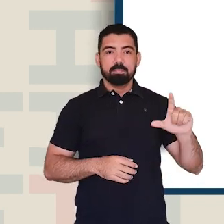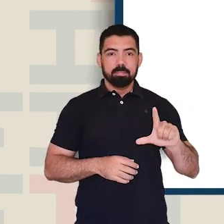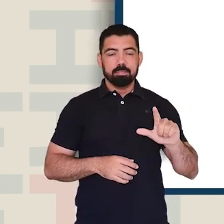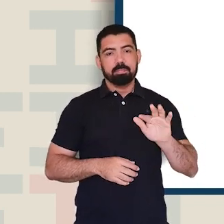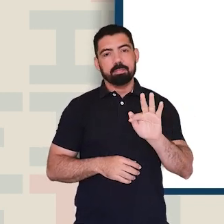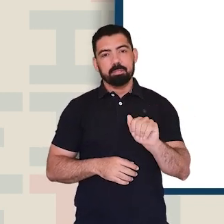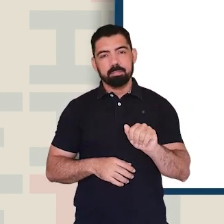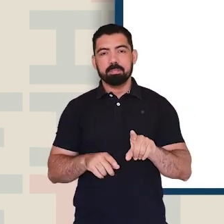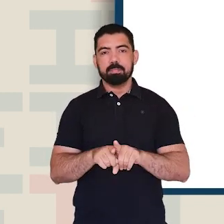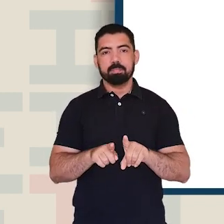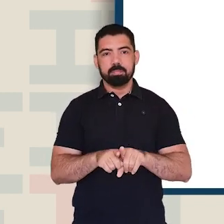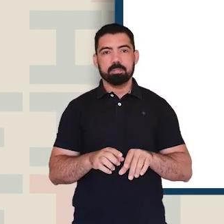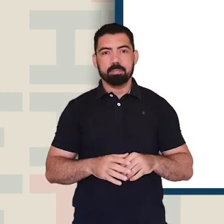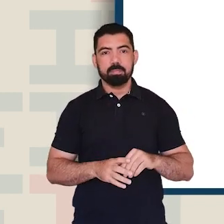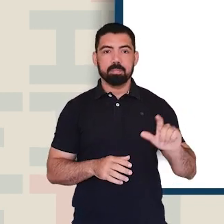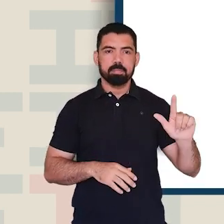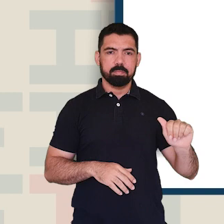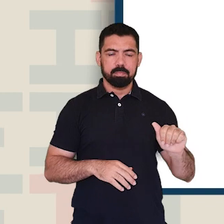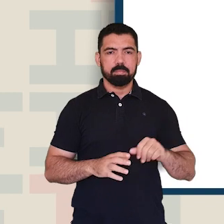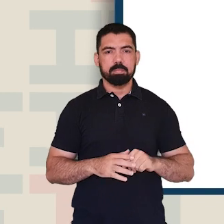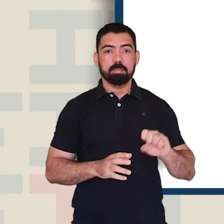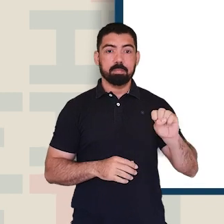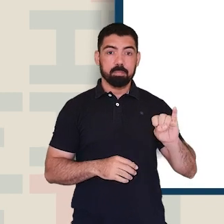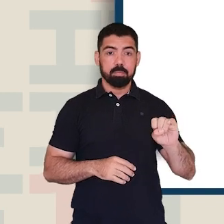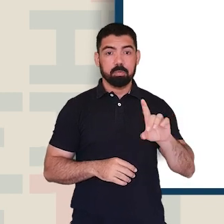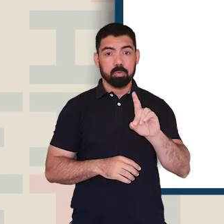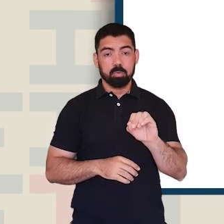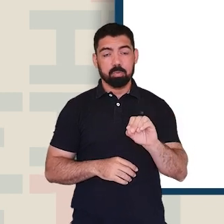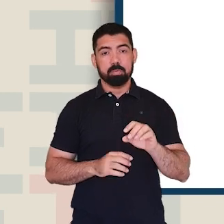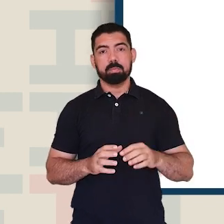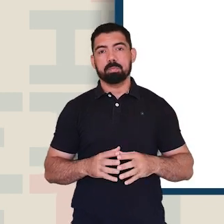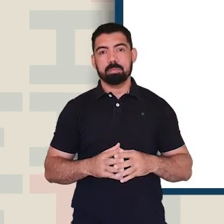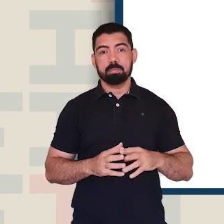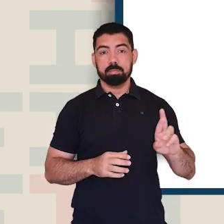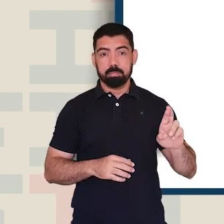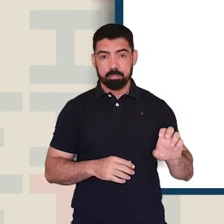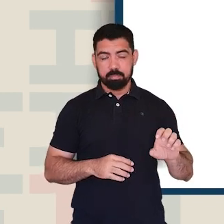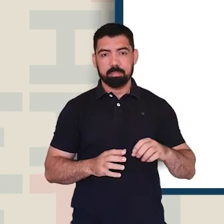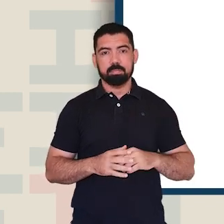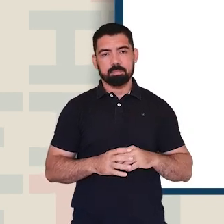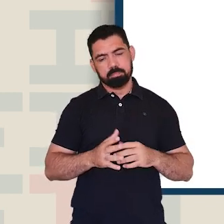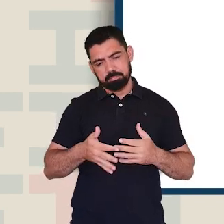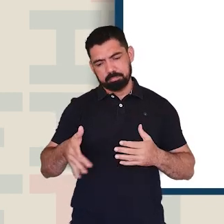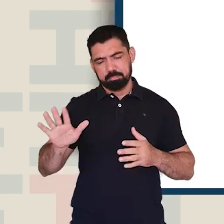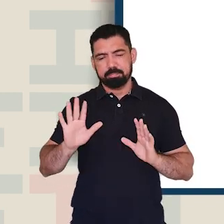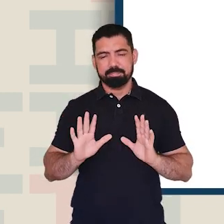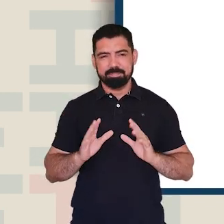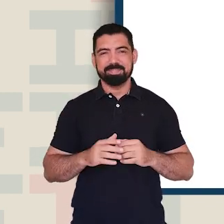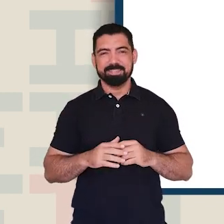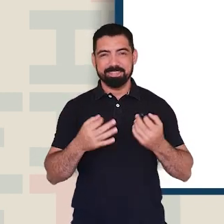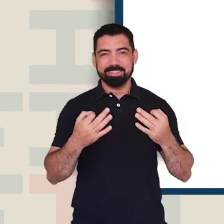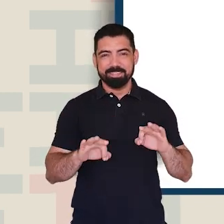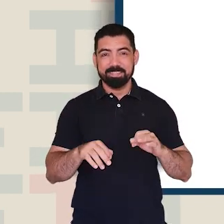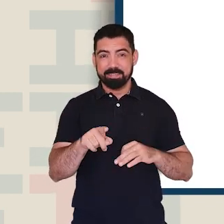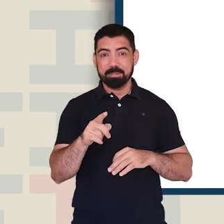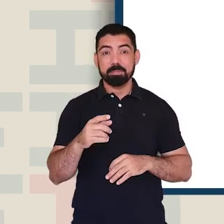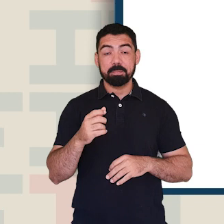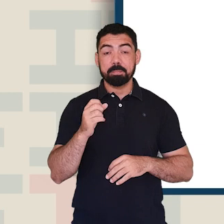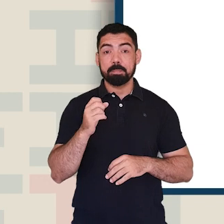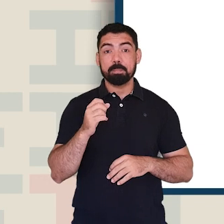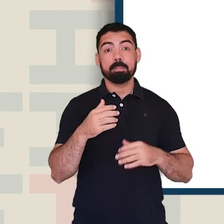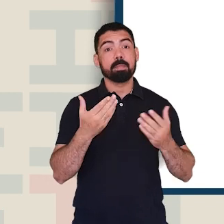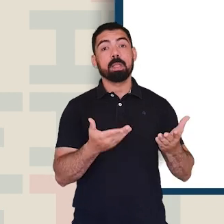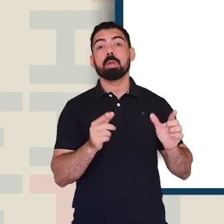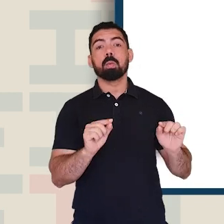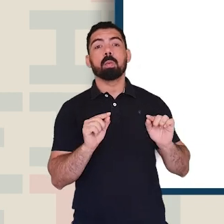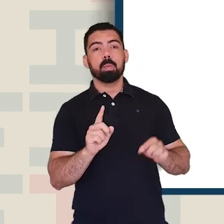Sol, né? Fá, Fá sustenido, Sol, Lá, Si, Dó, Ré, etc. Certo? Isso